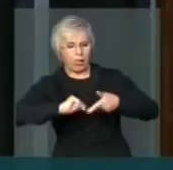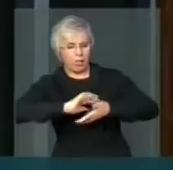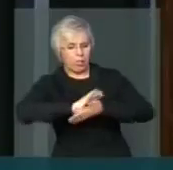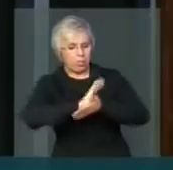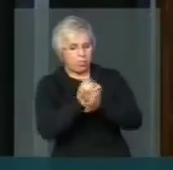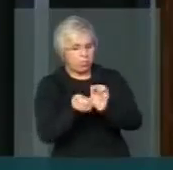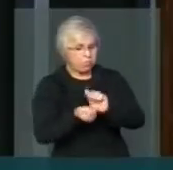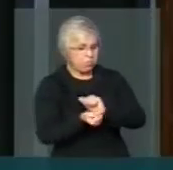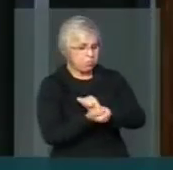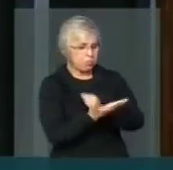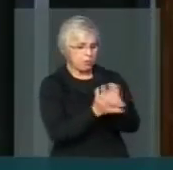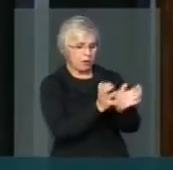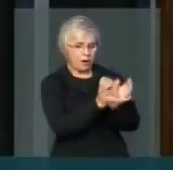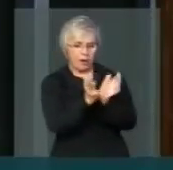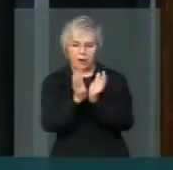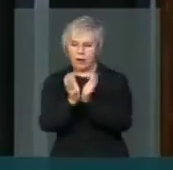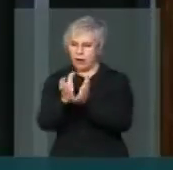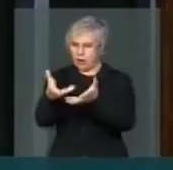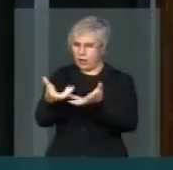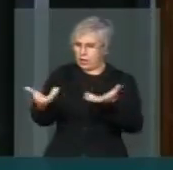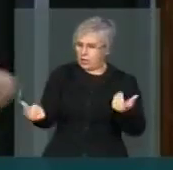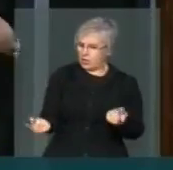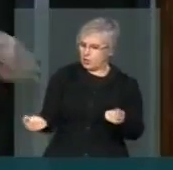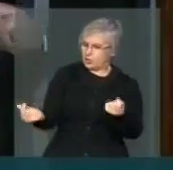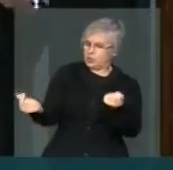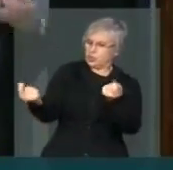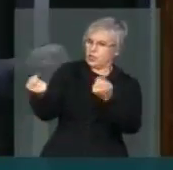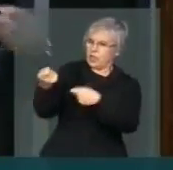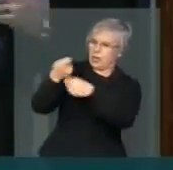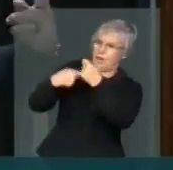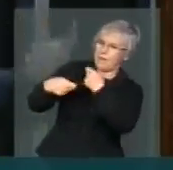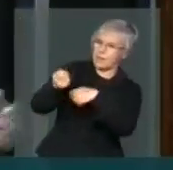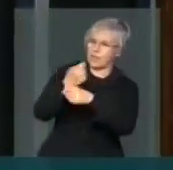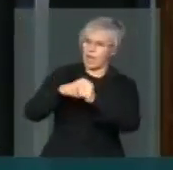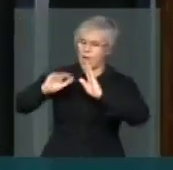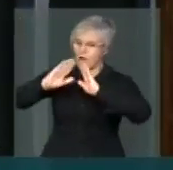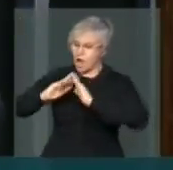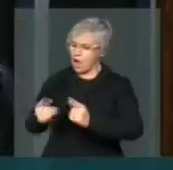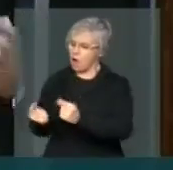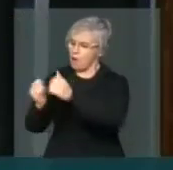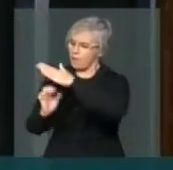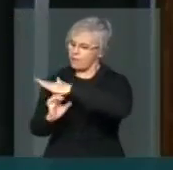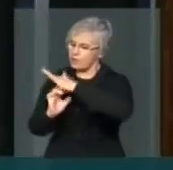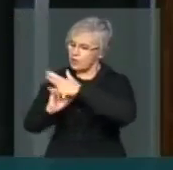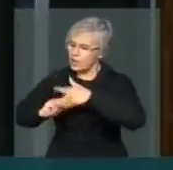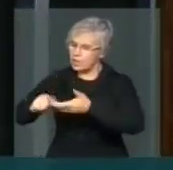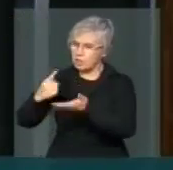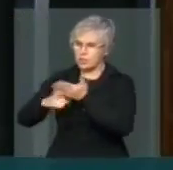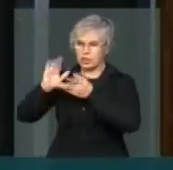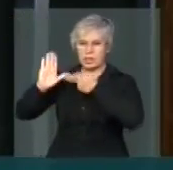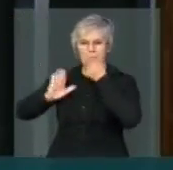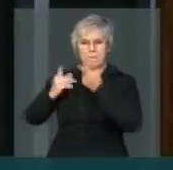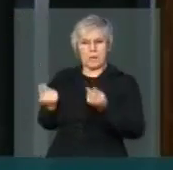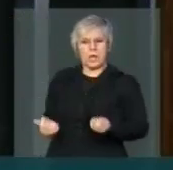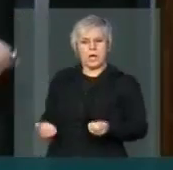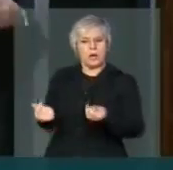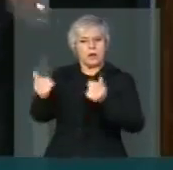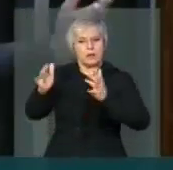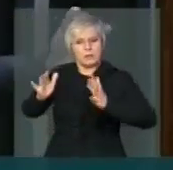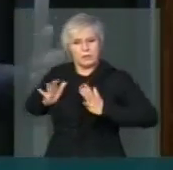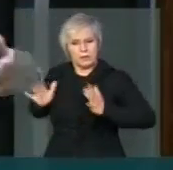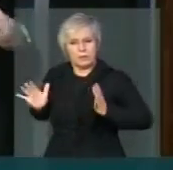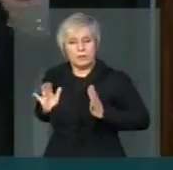as grandes corporações, o capital, o financiamento empresarial de campanhas milionárias,